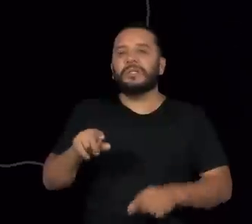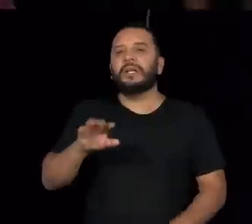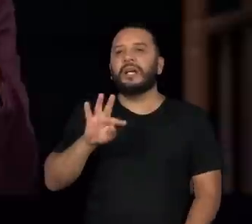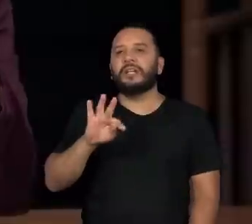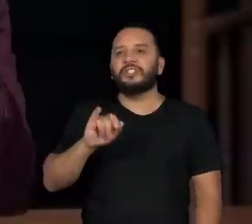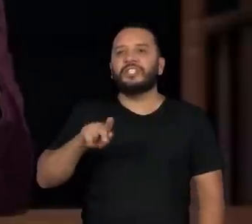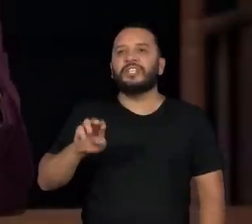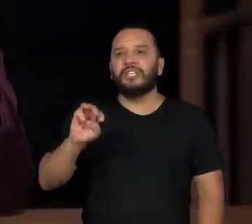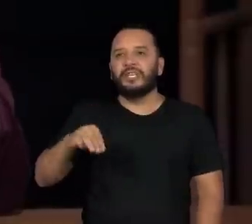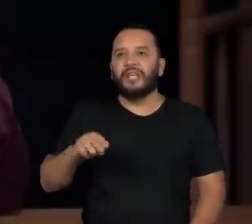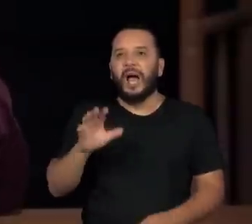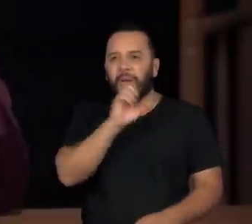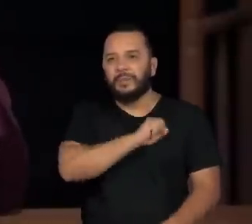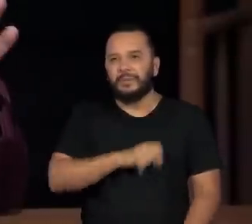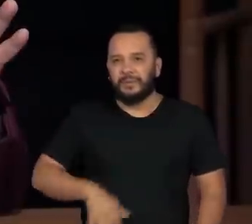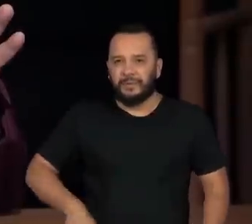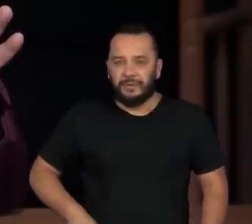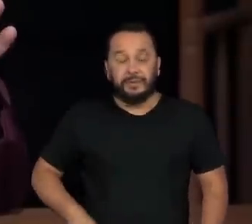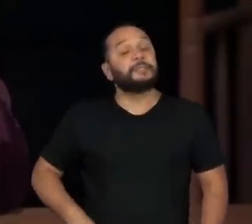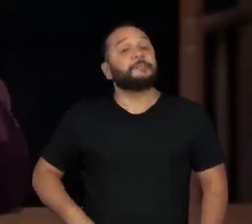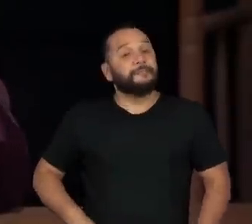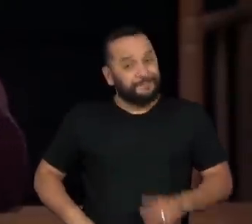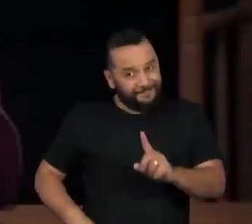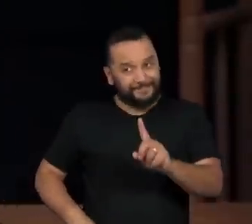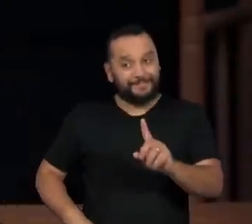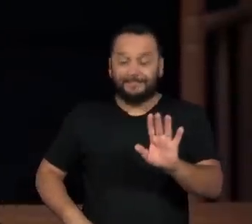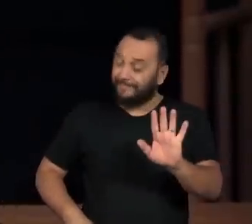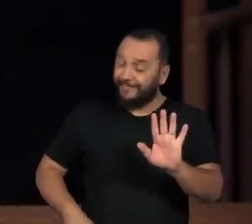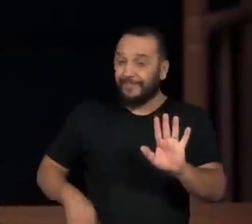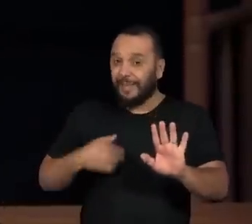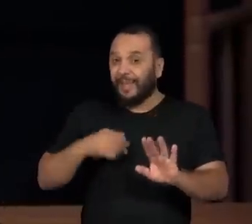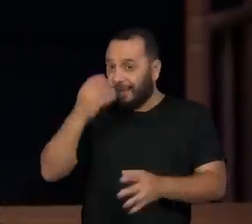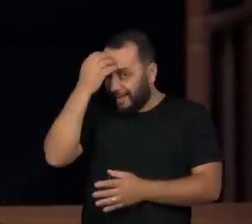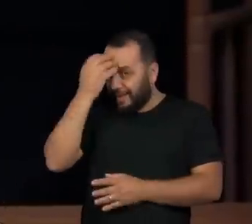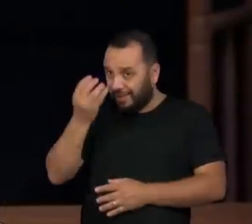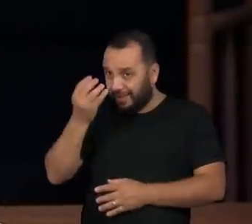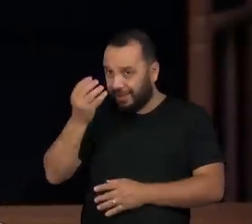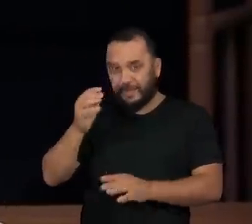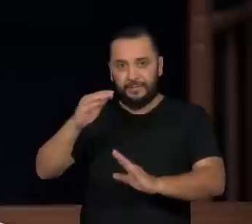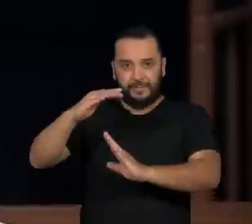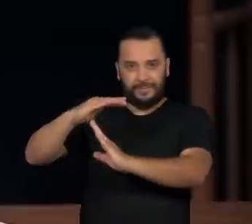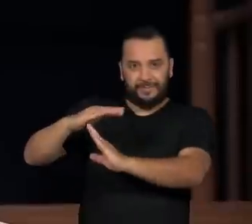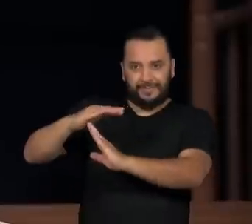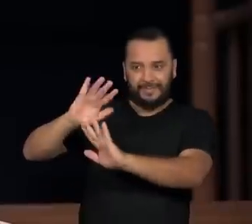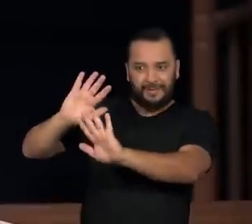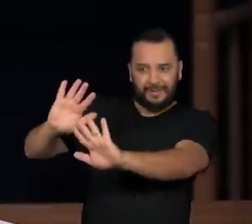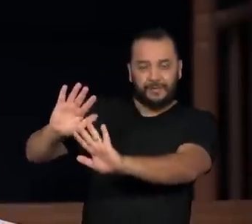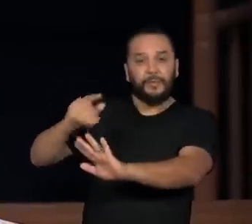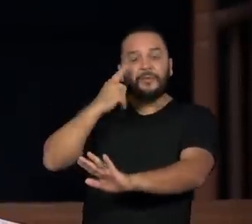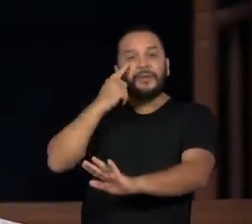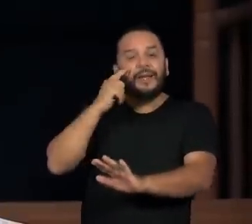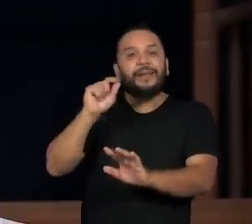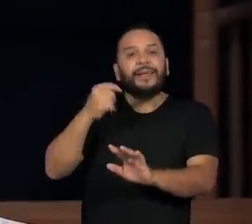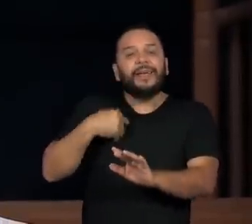no próximo bloco A gente vai largar essa inteligência artificial explorar a origem e mais da Inteligência natural